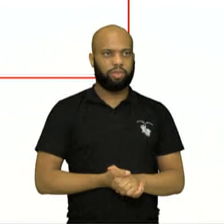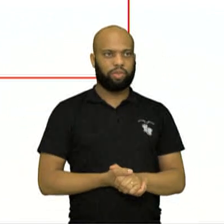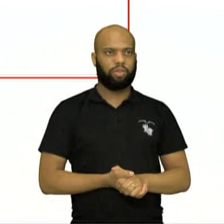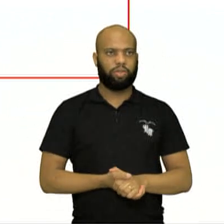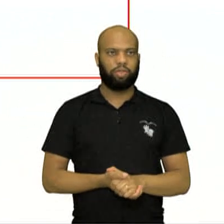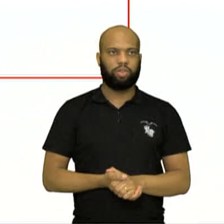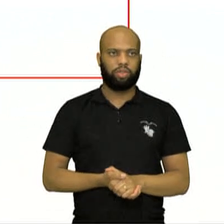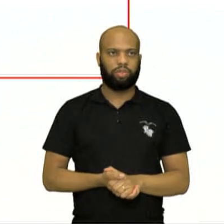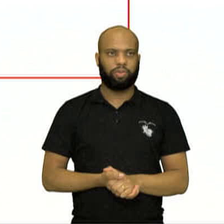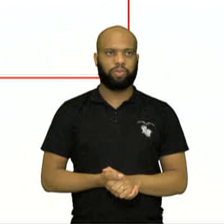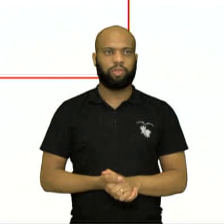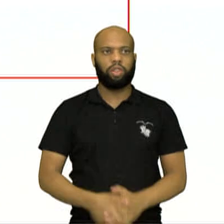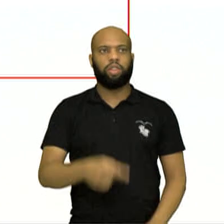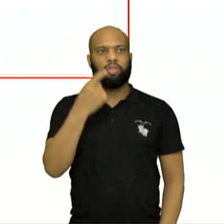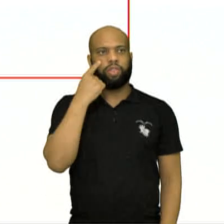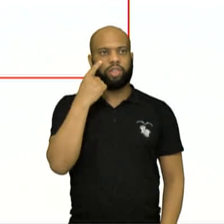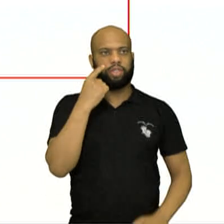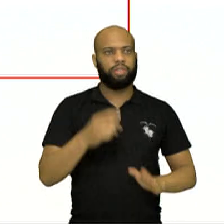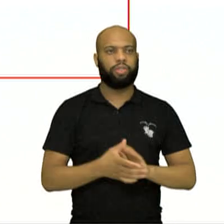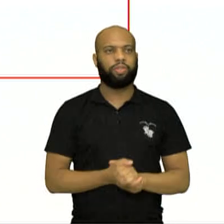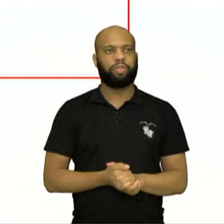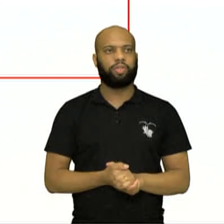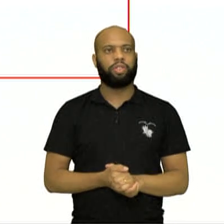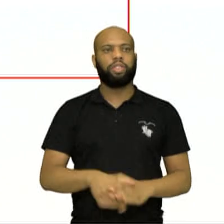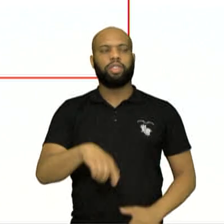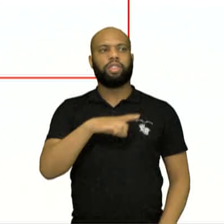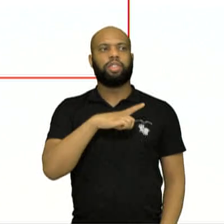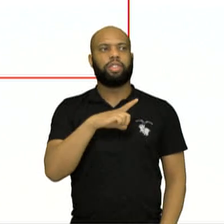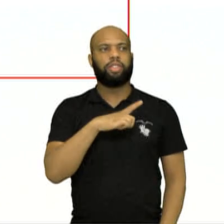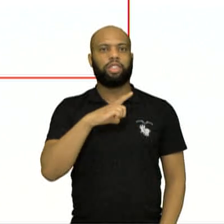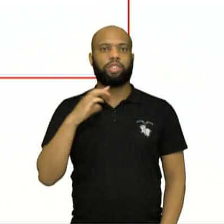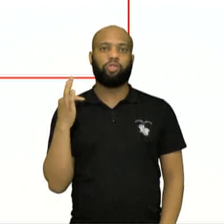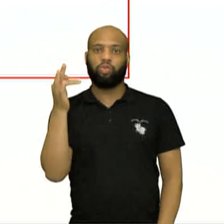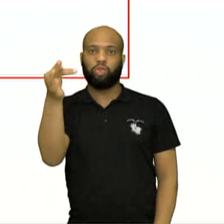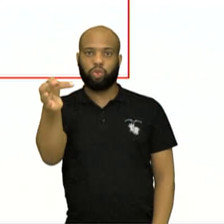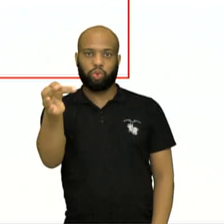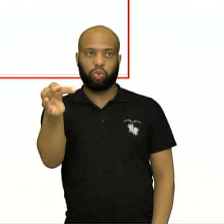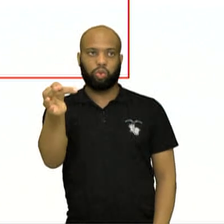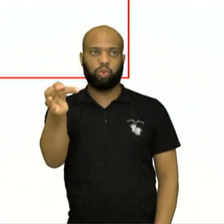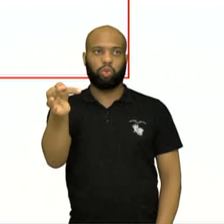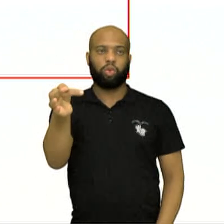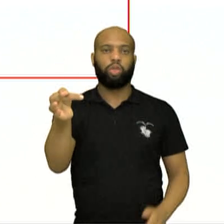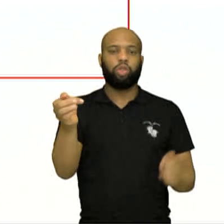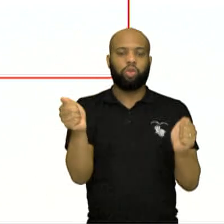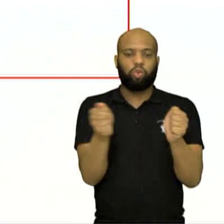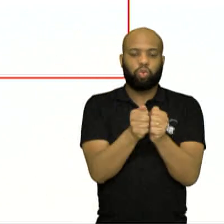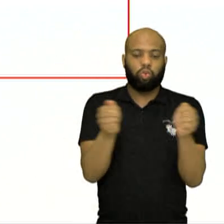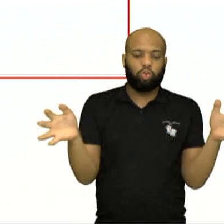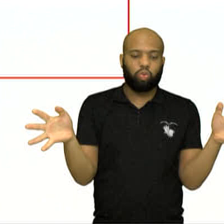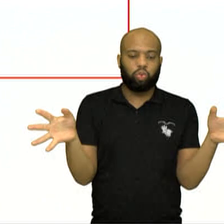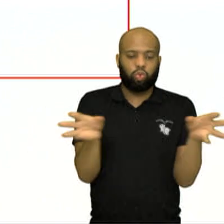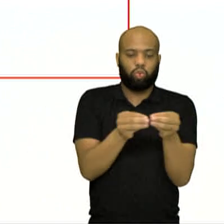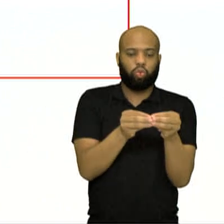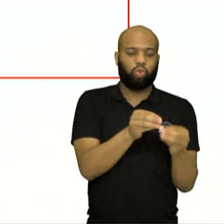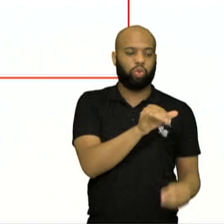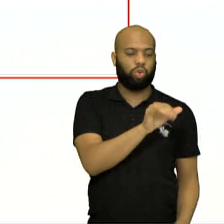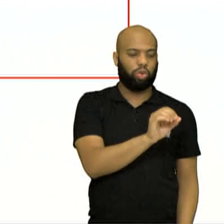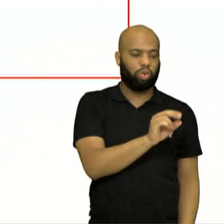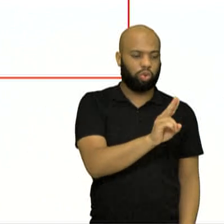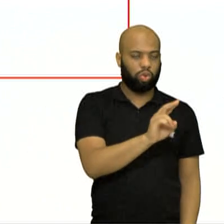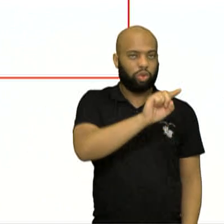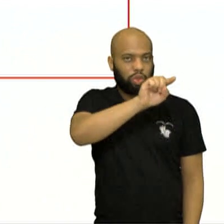will always. Olha só, aqui a gente tem o nosso futuro com o will e ele está abreviado, por isso eu vou